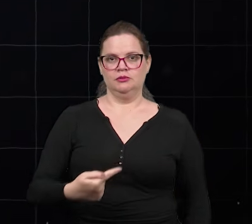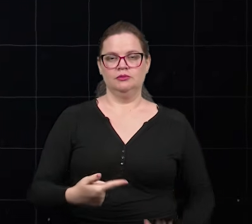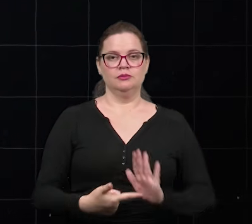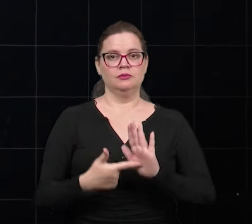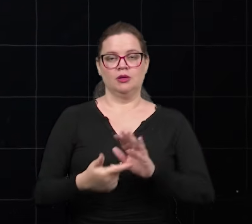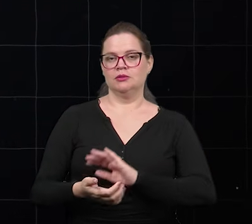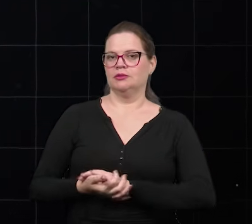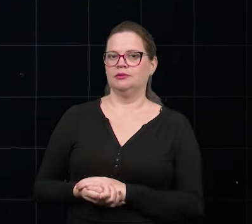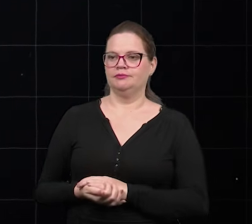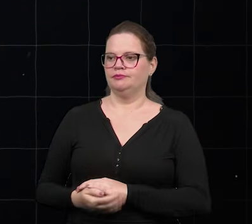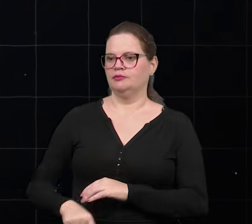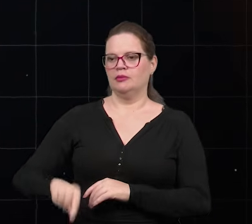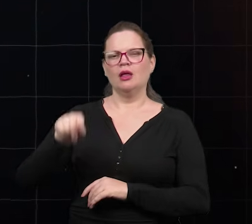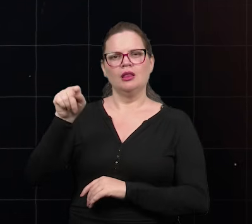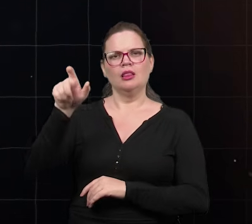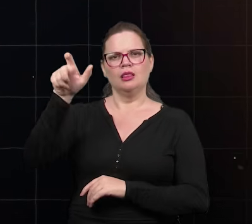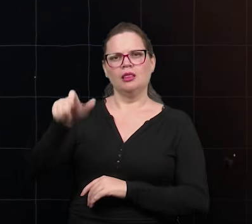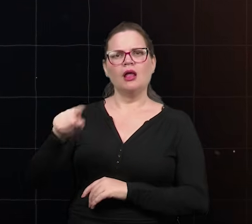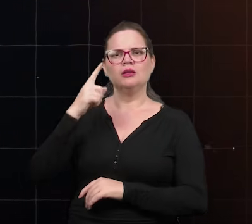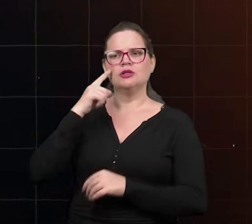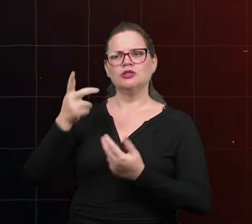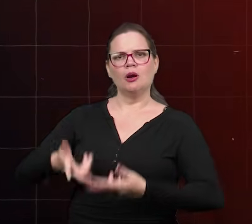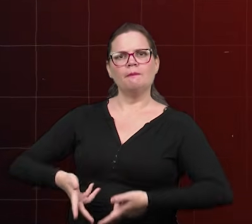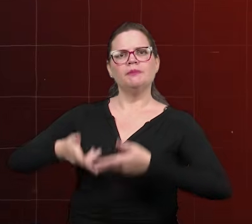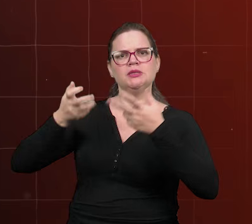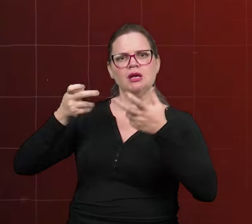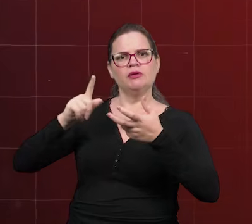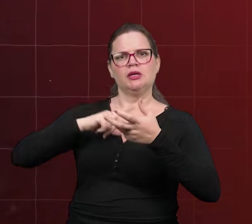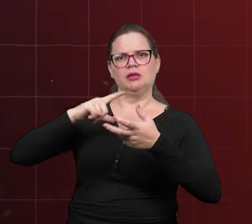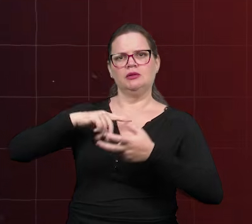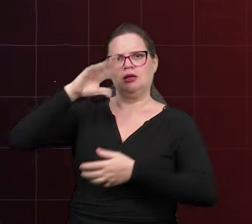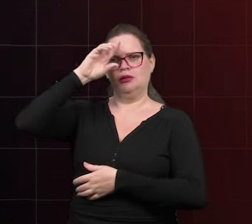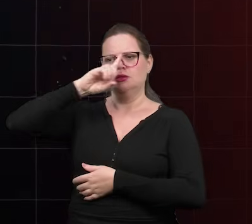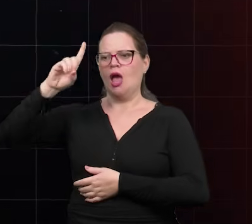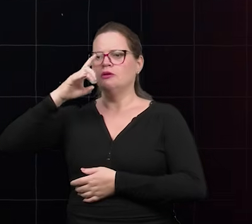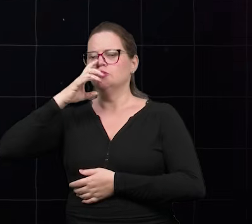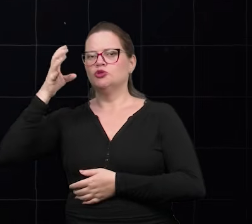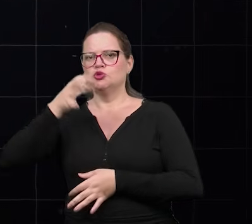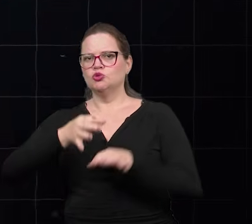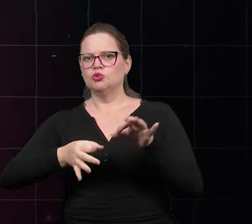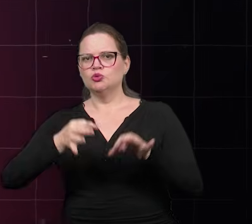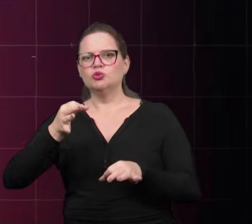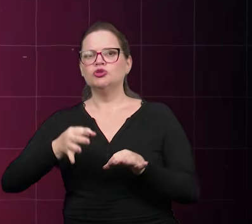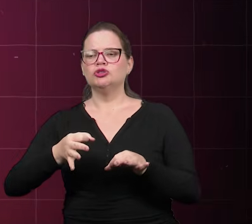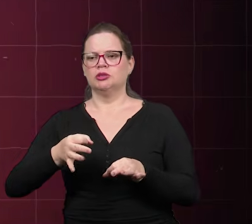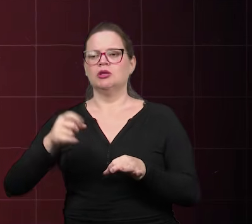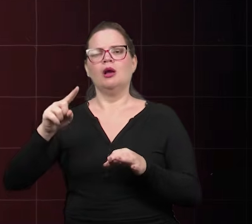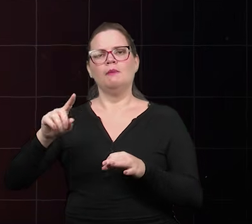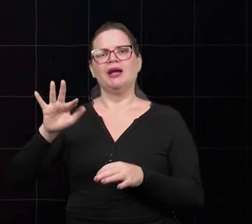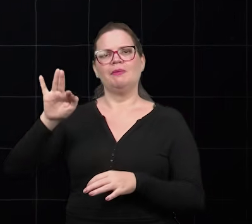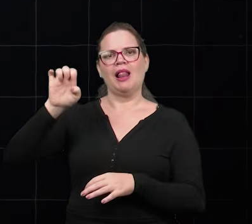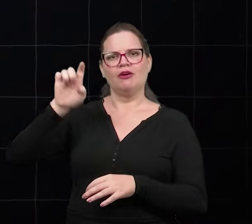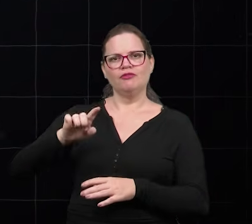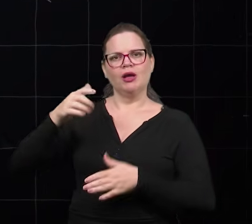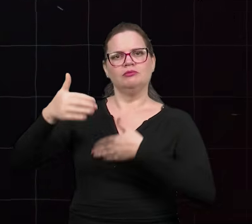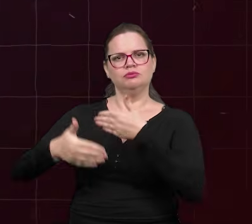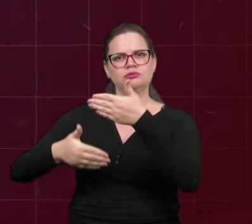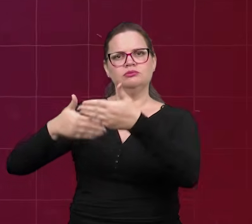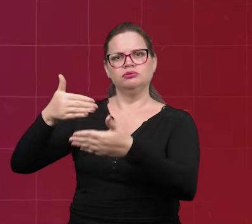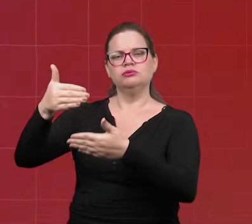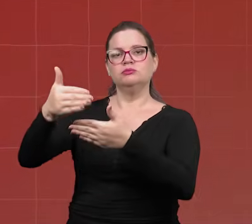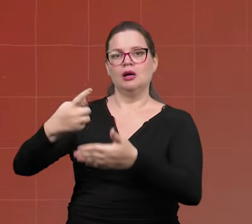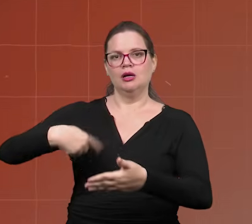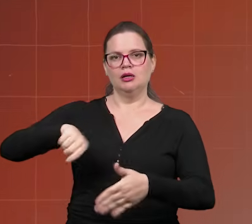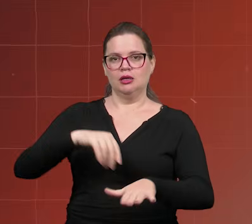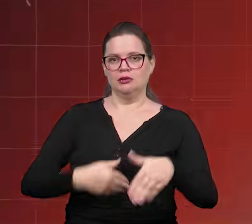descobre a justiça de Deus de fé em fé, como está escrito, mas o justo viverá